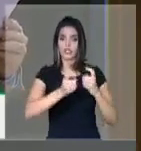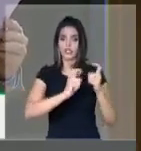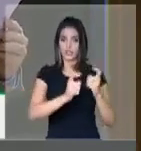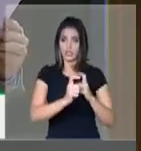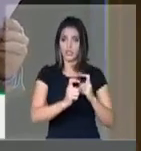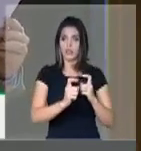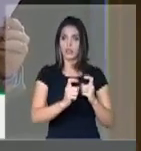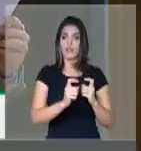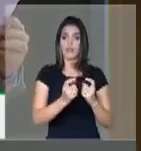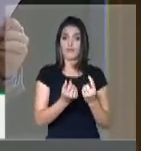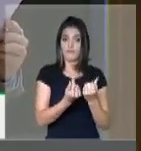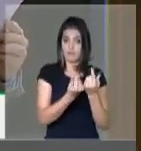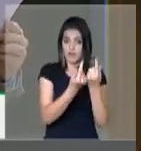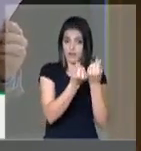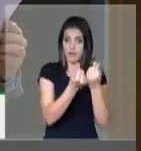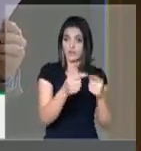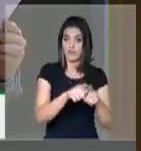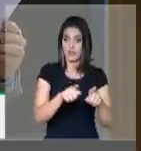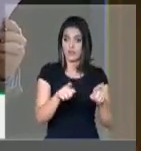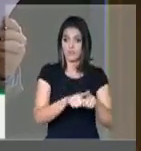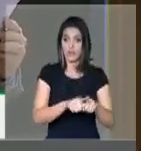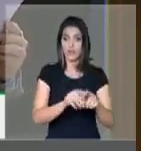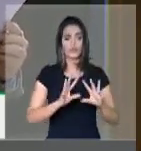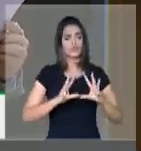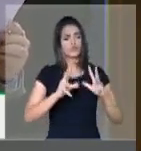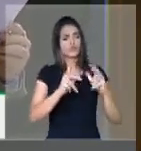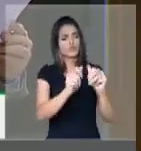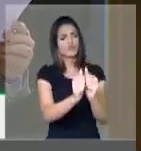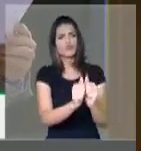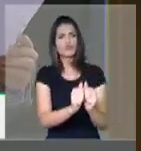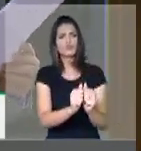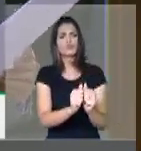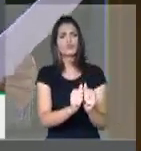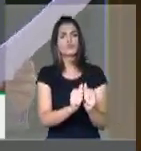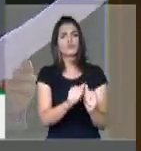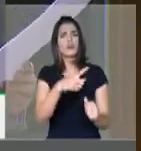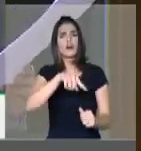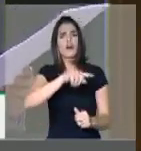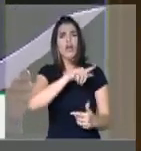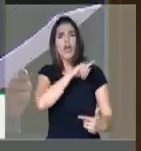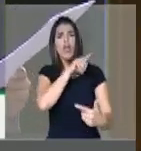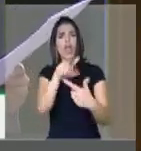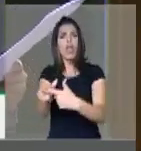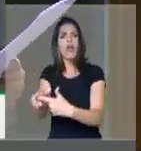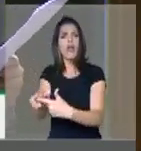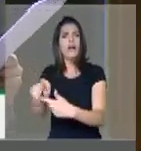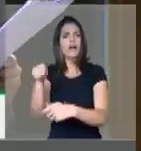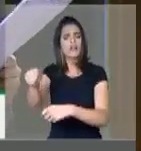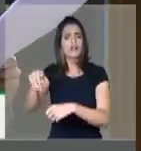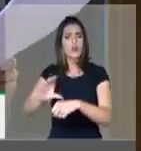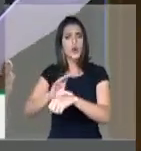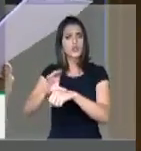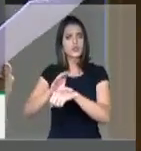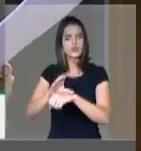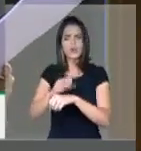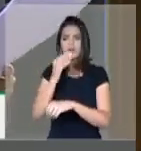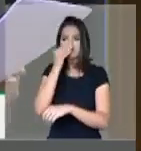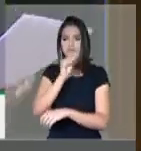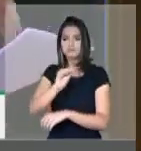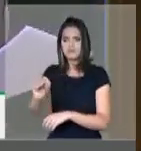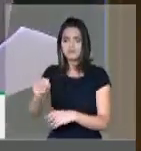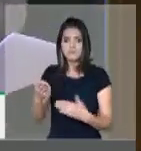administrativa, financeira e finalística em franco ataque ao que está disposto na nossa